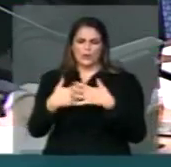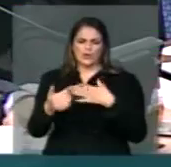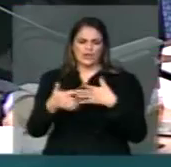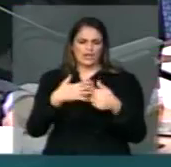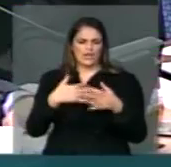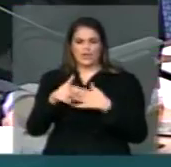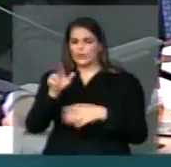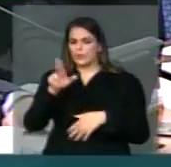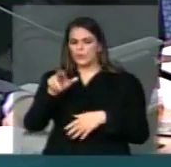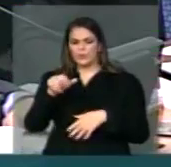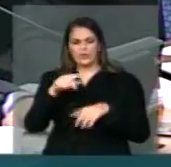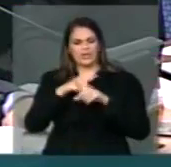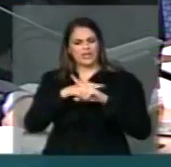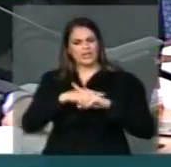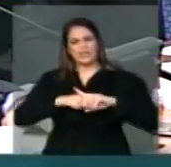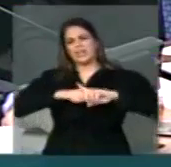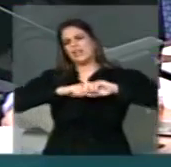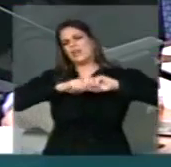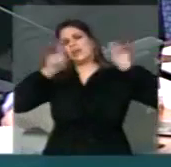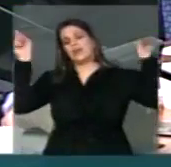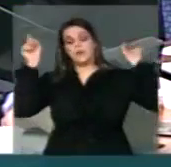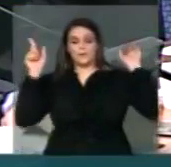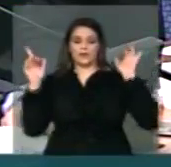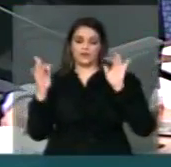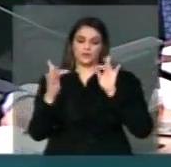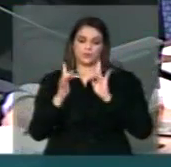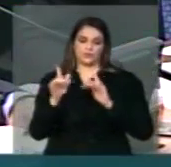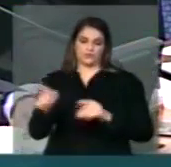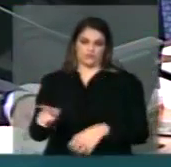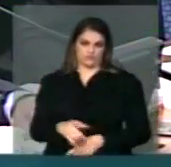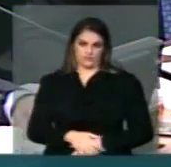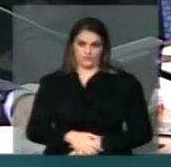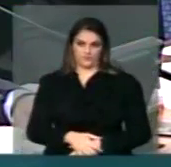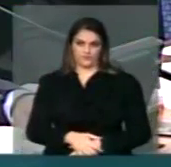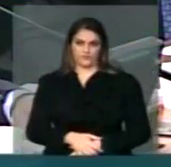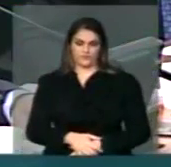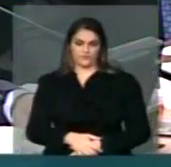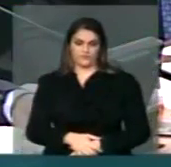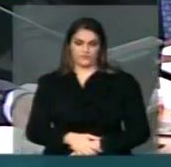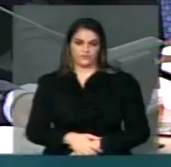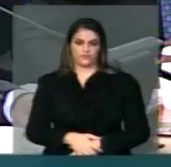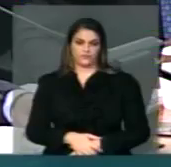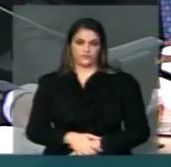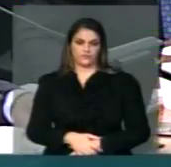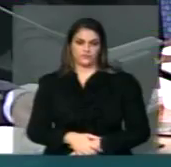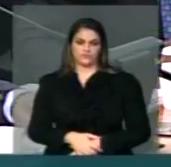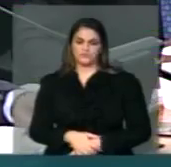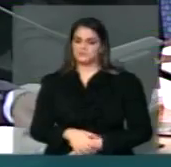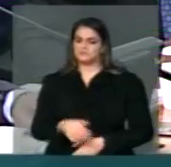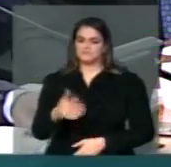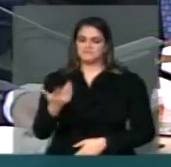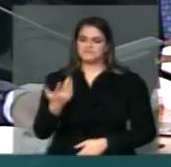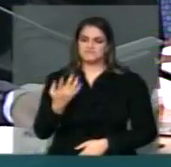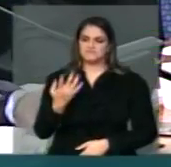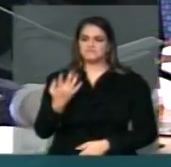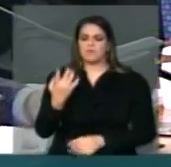com esse cidadão. Nunca mais falei com esse cidadão. Nunca mais estive com esse cidadão.